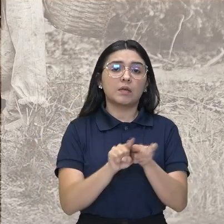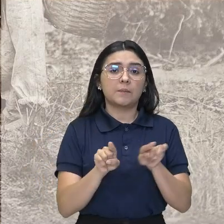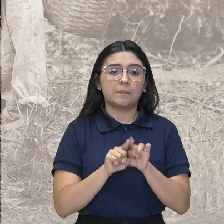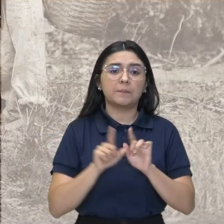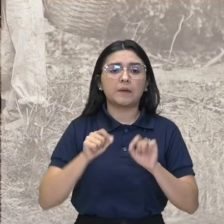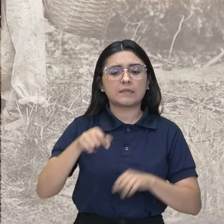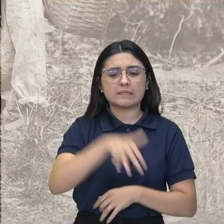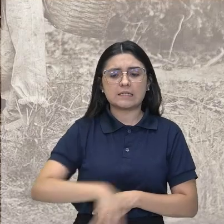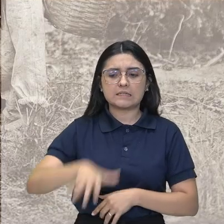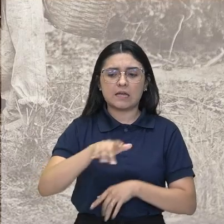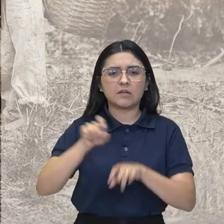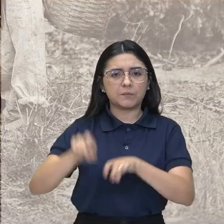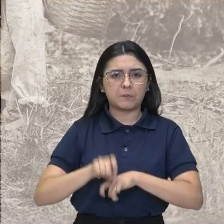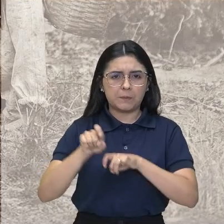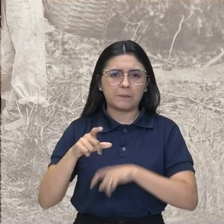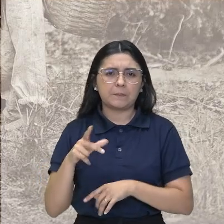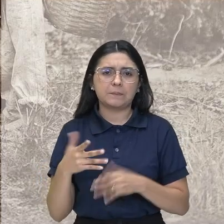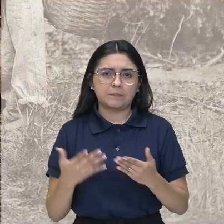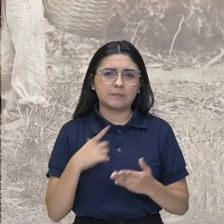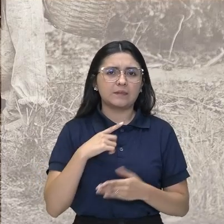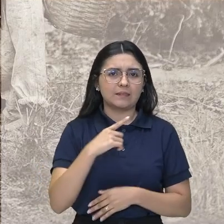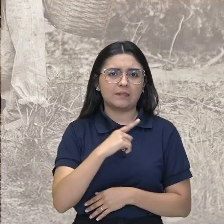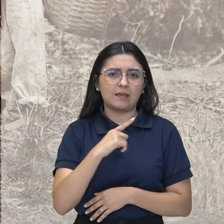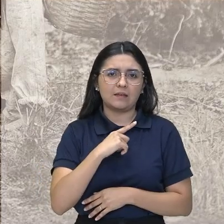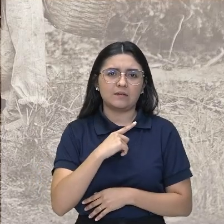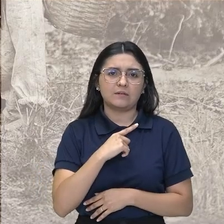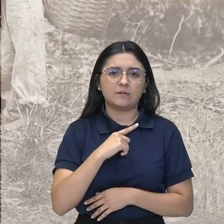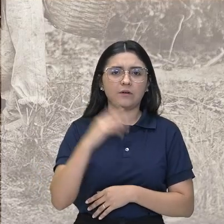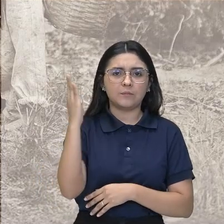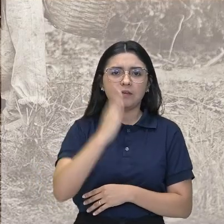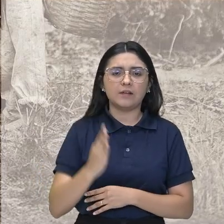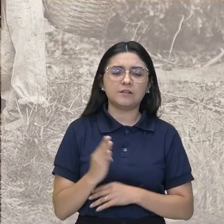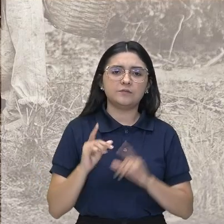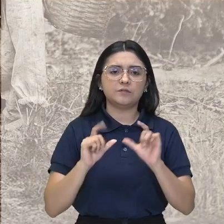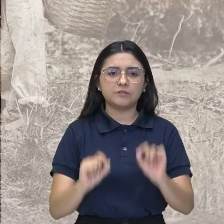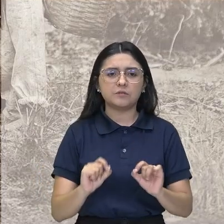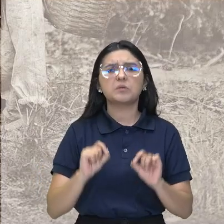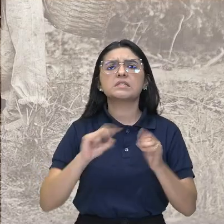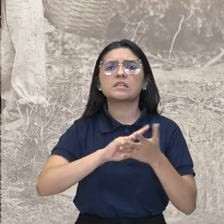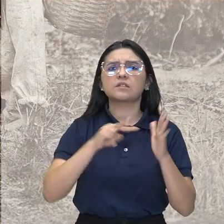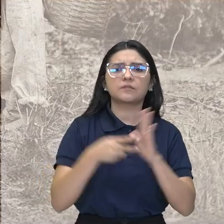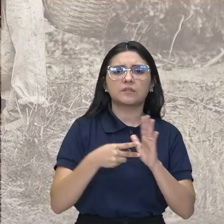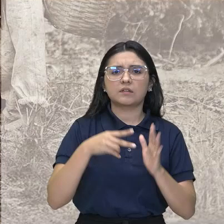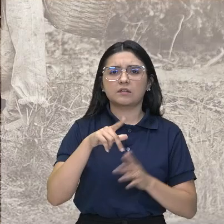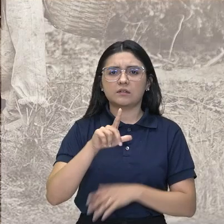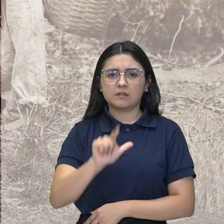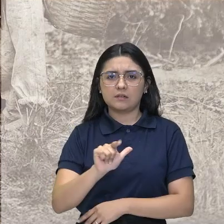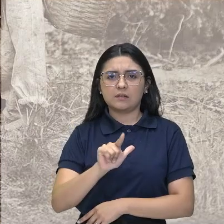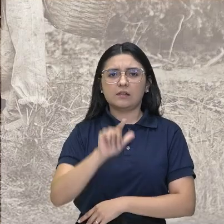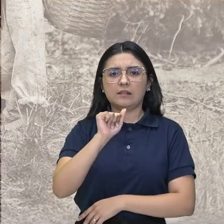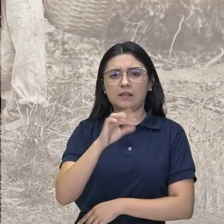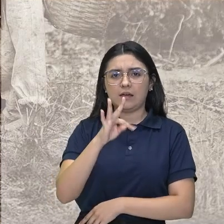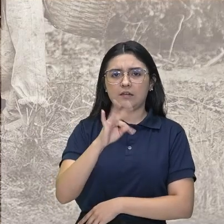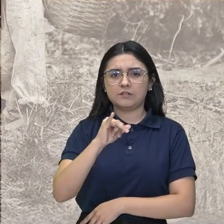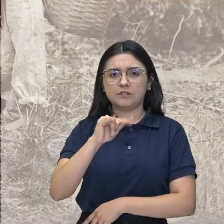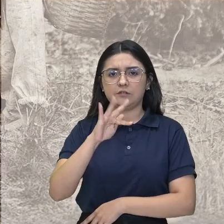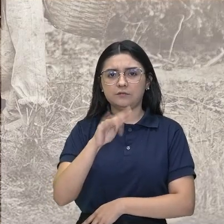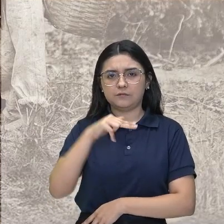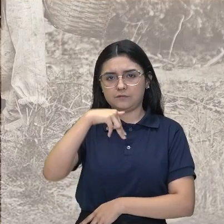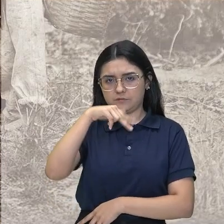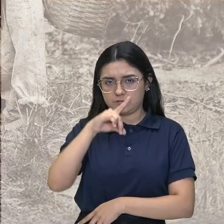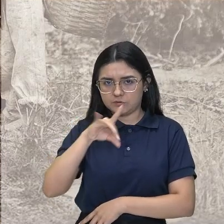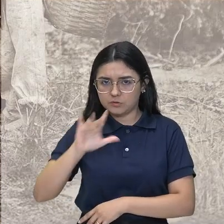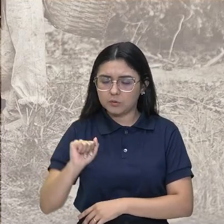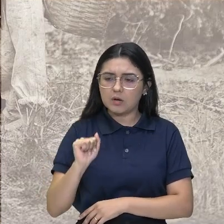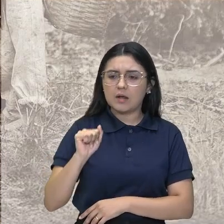está muito presente no nosso país. E o que é o latifúndio, professor? A gente pode dizer que é uma propriedade onde